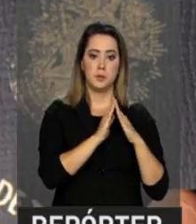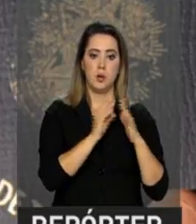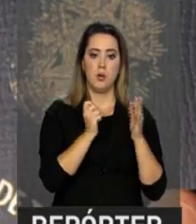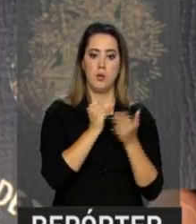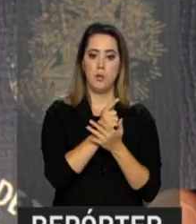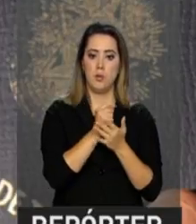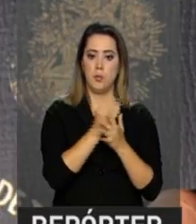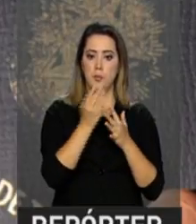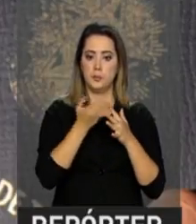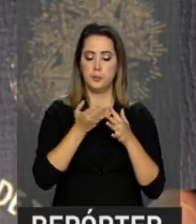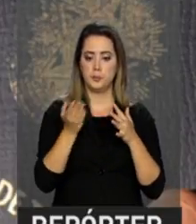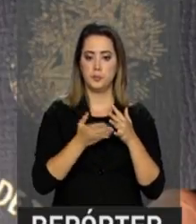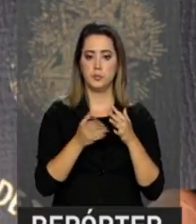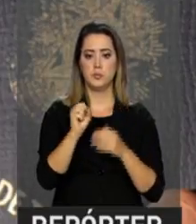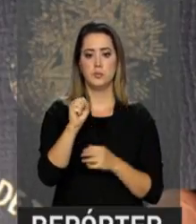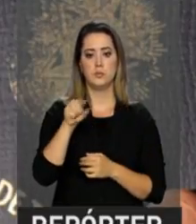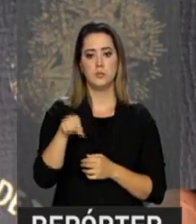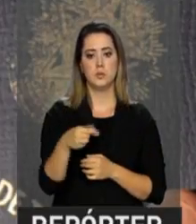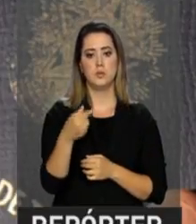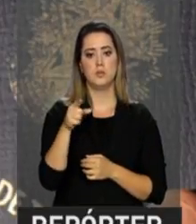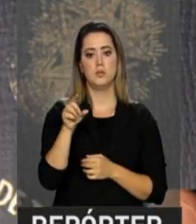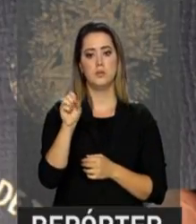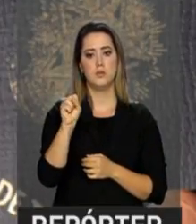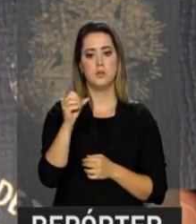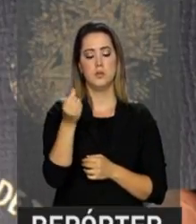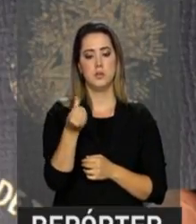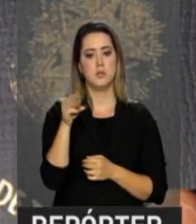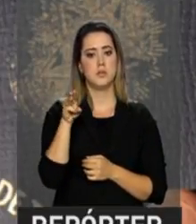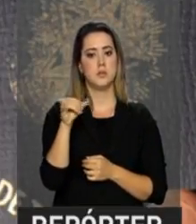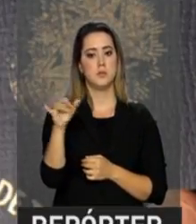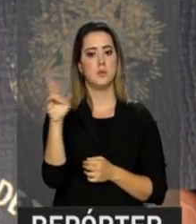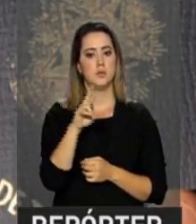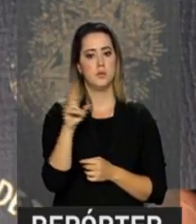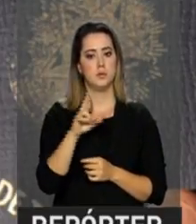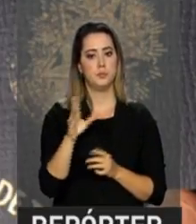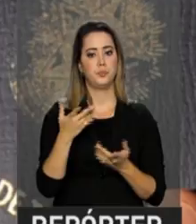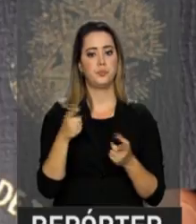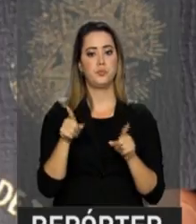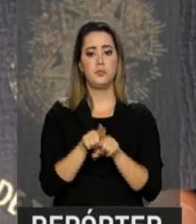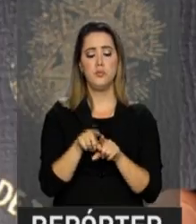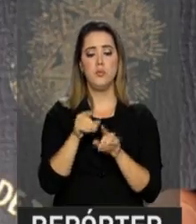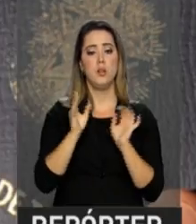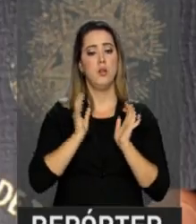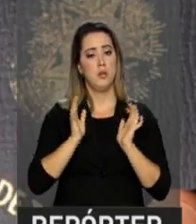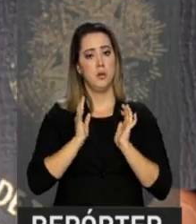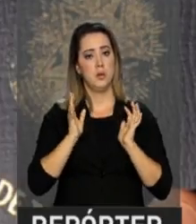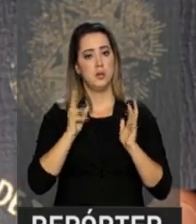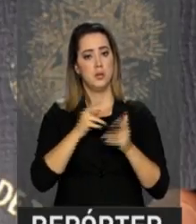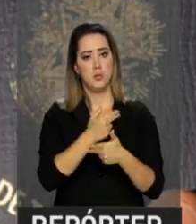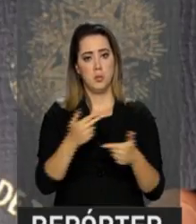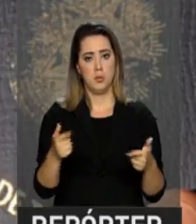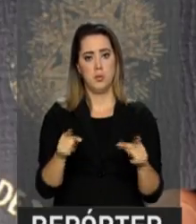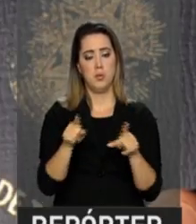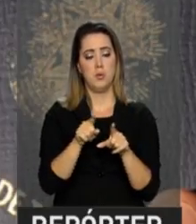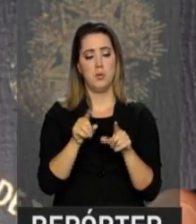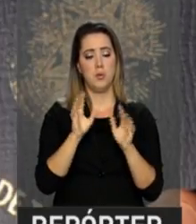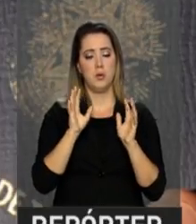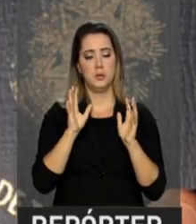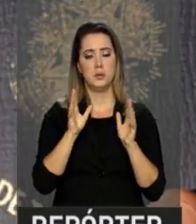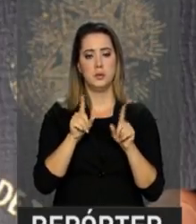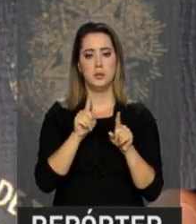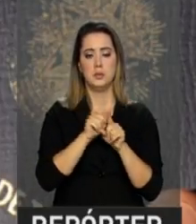com 80,86 bilhões de reais. Em saneamento, foram investidos 226 milhões de reais